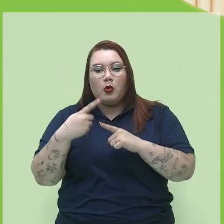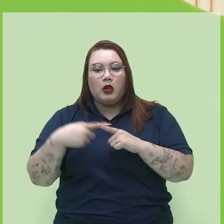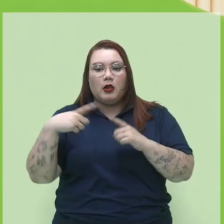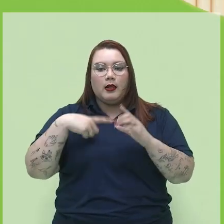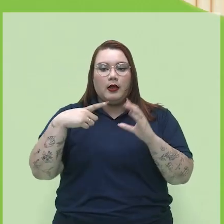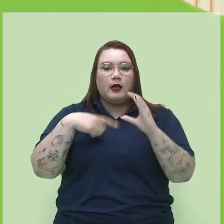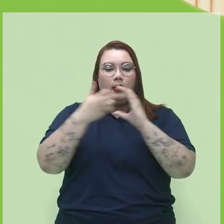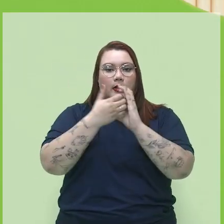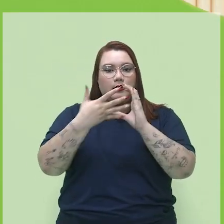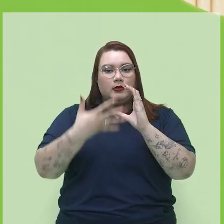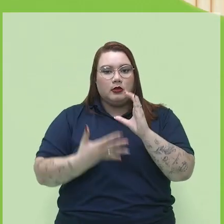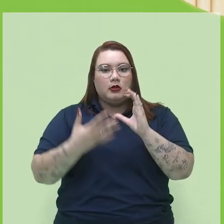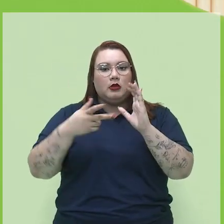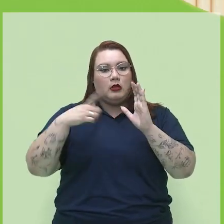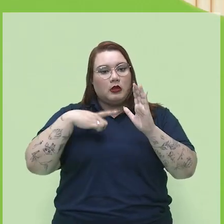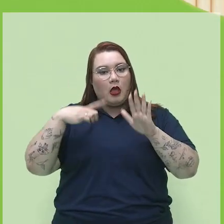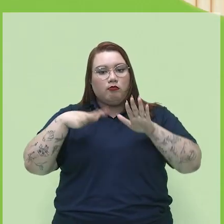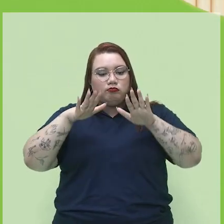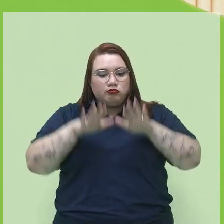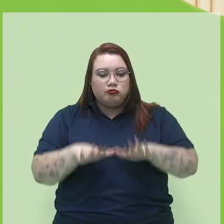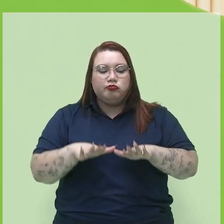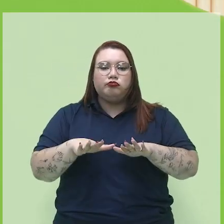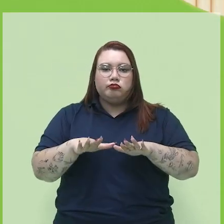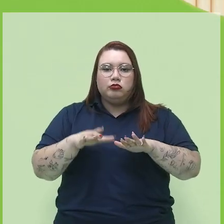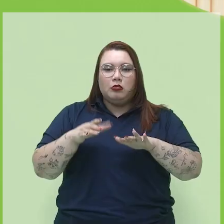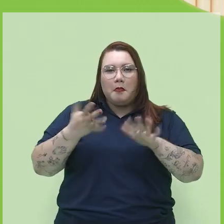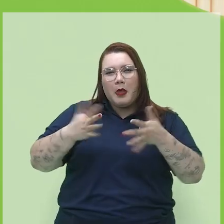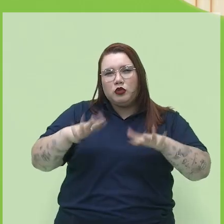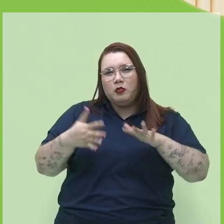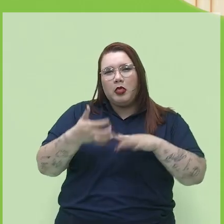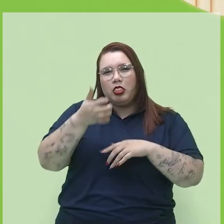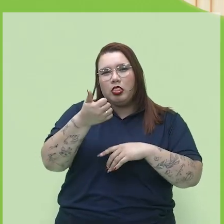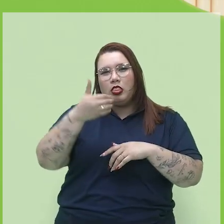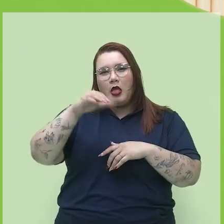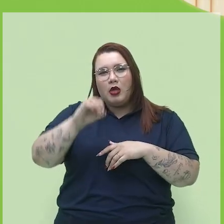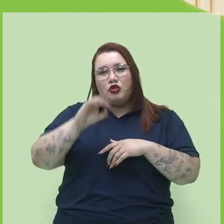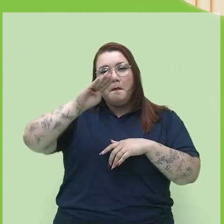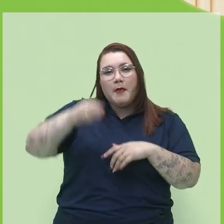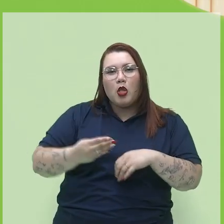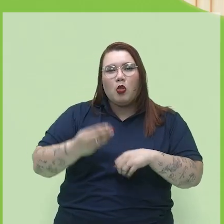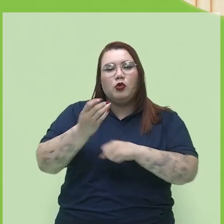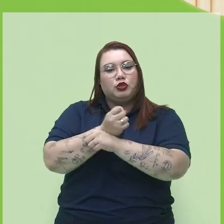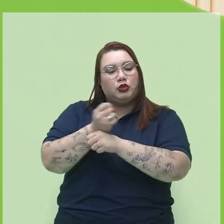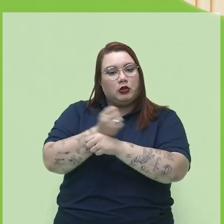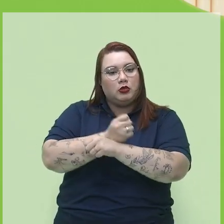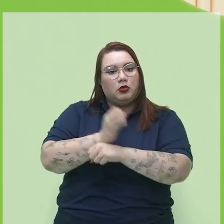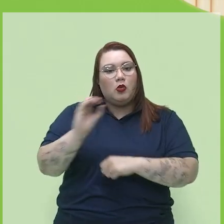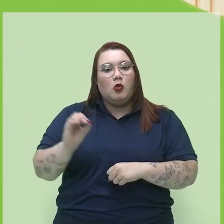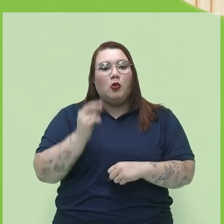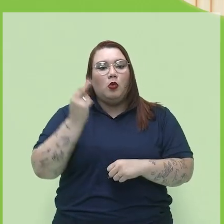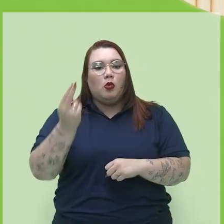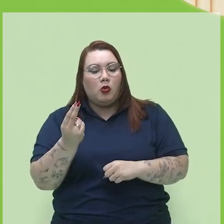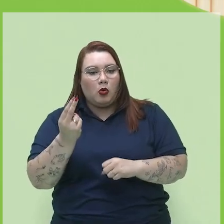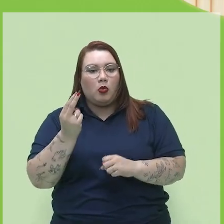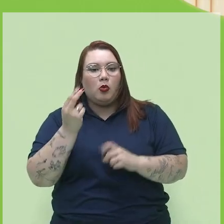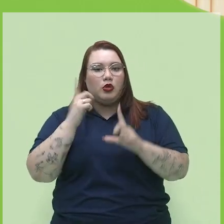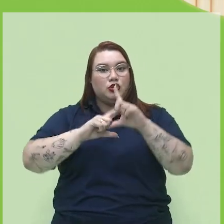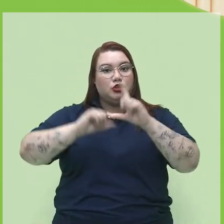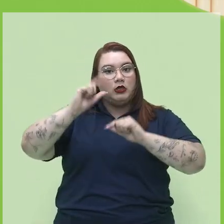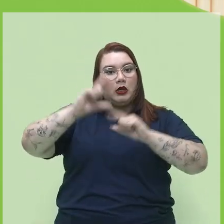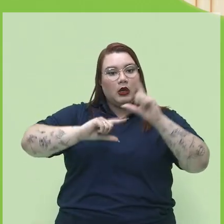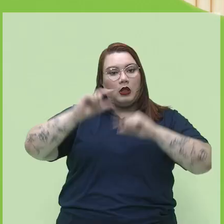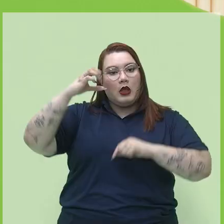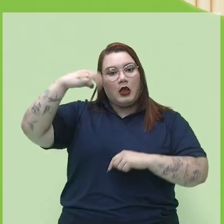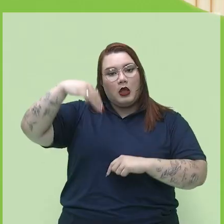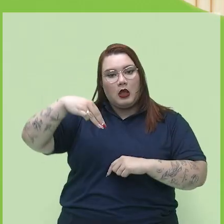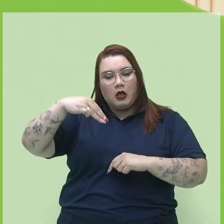ele tem uma característica de ser estável por pelo menos 10 bilhões de anos. Ou a busca por estrelas